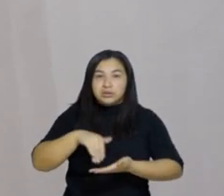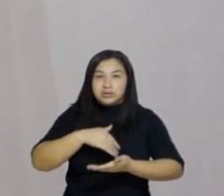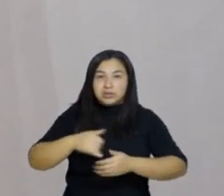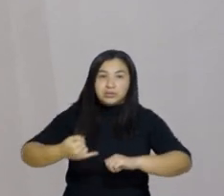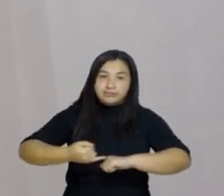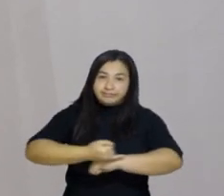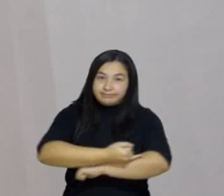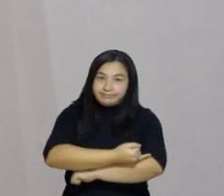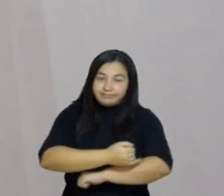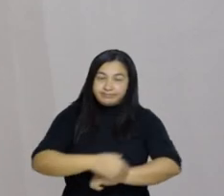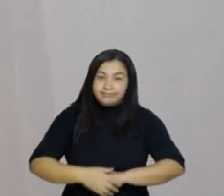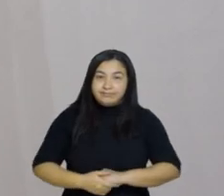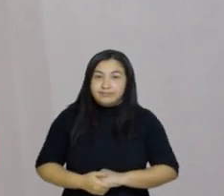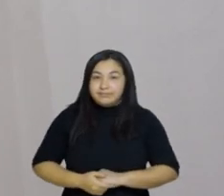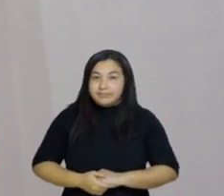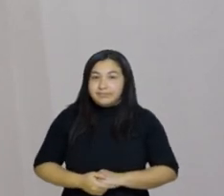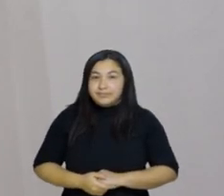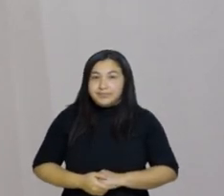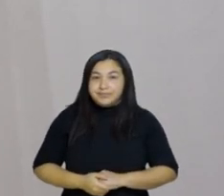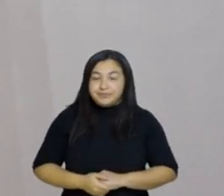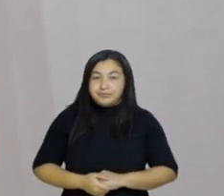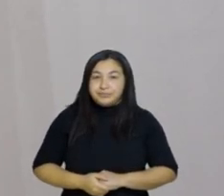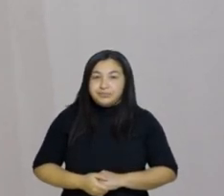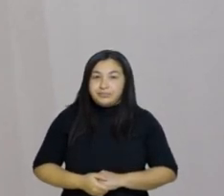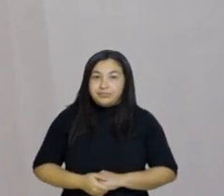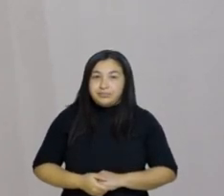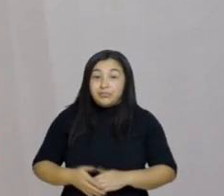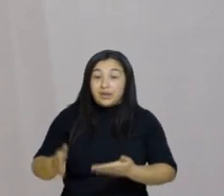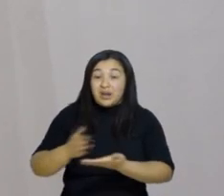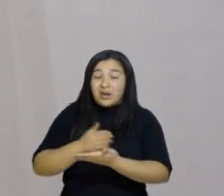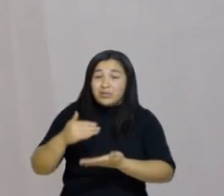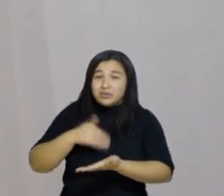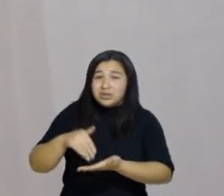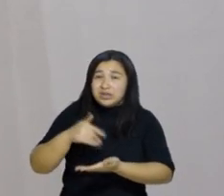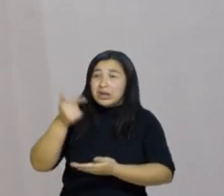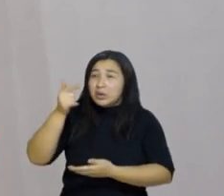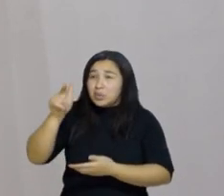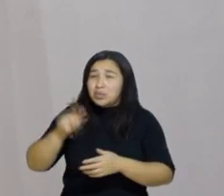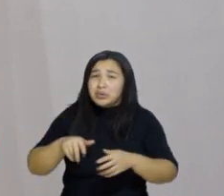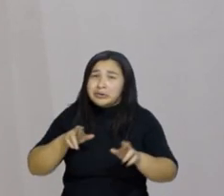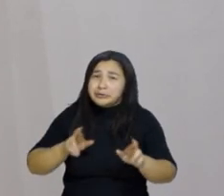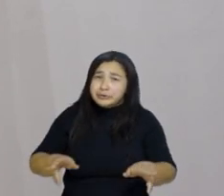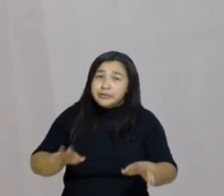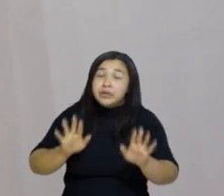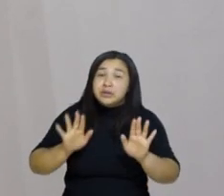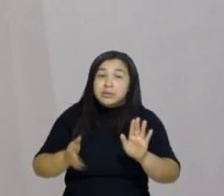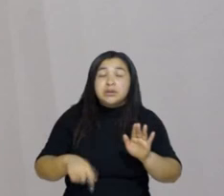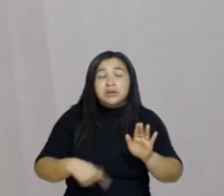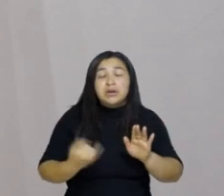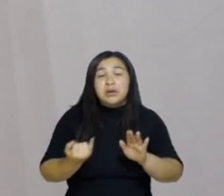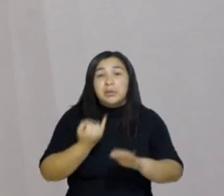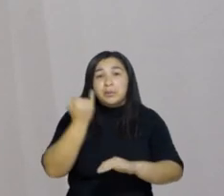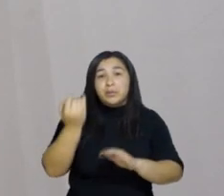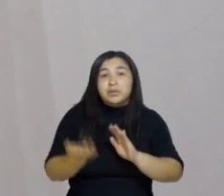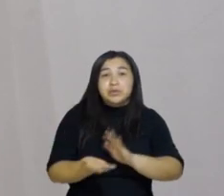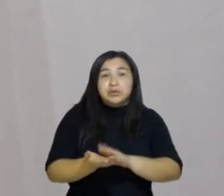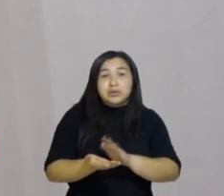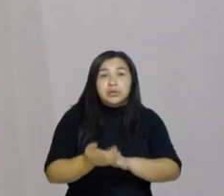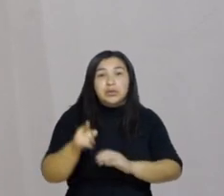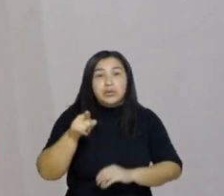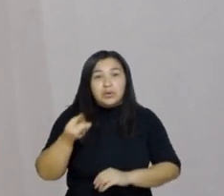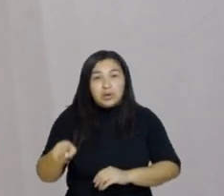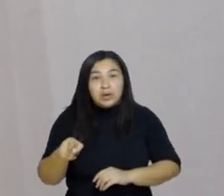gente espere algum outro comportamento de algum secretário, mas eu acho que elogiar é muito bom, e quando um secretário atende bem os